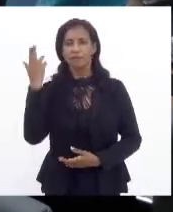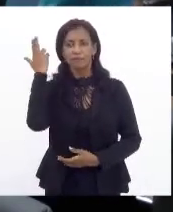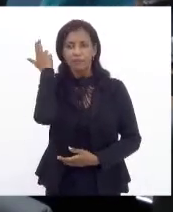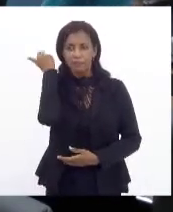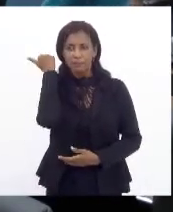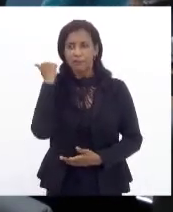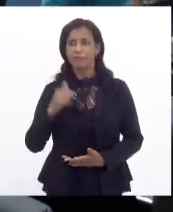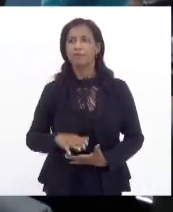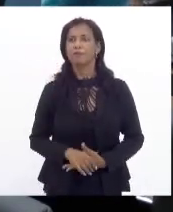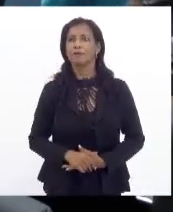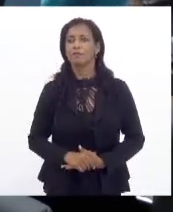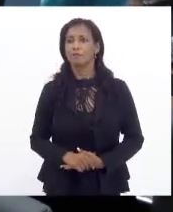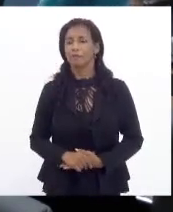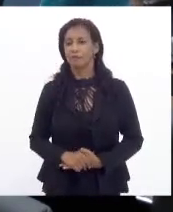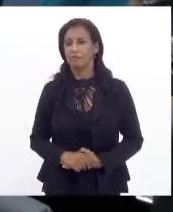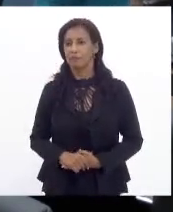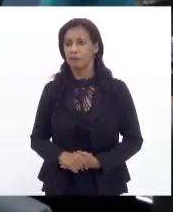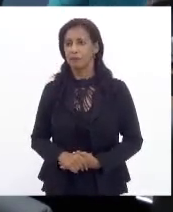Coelho.